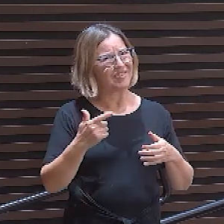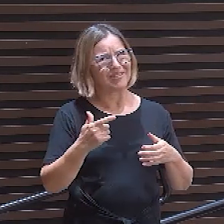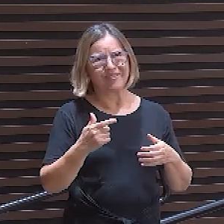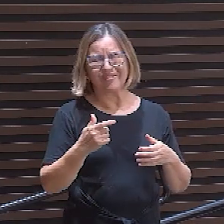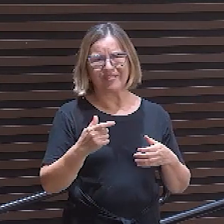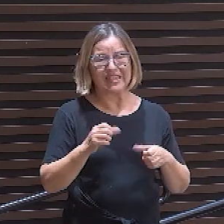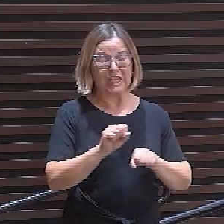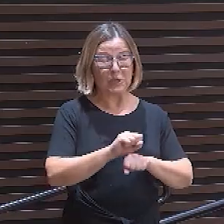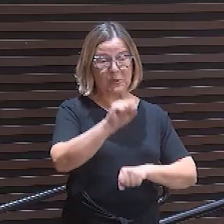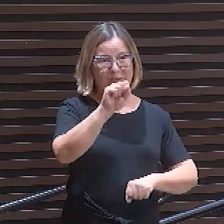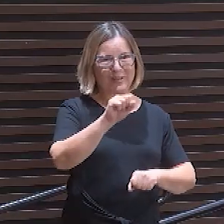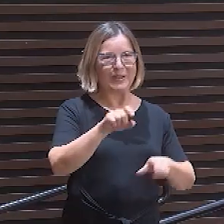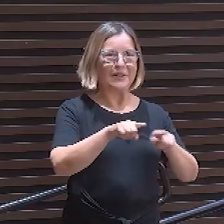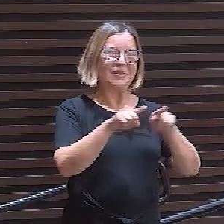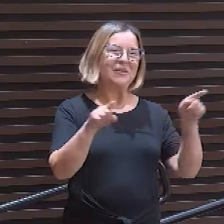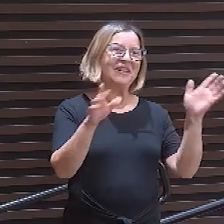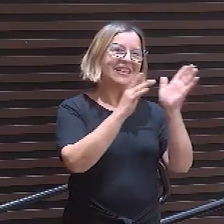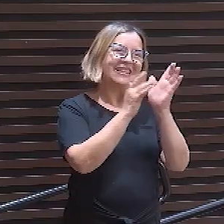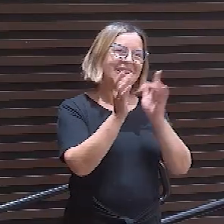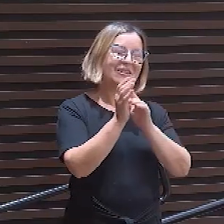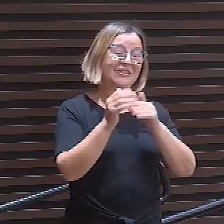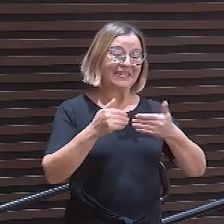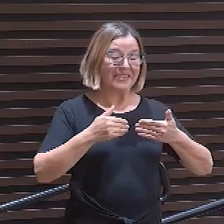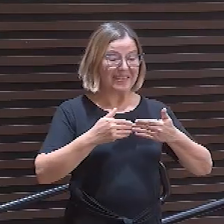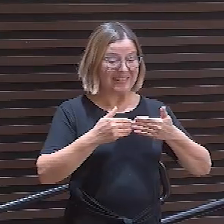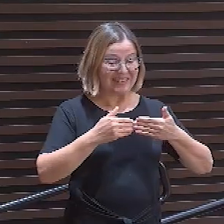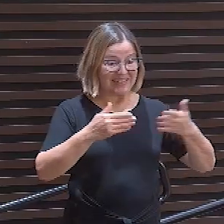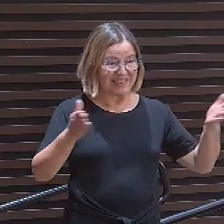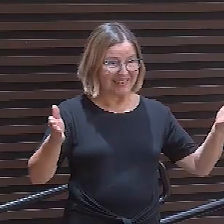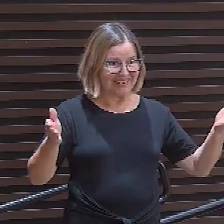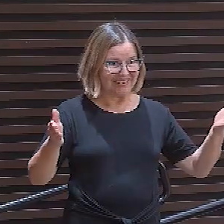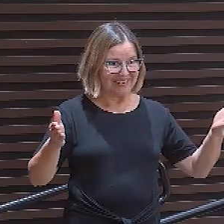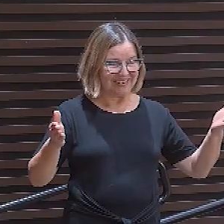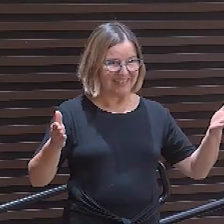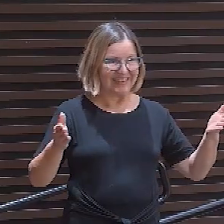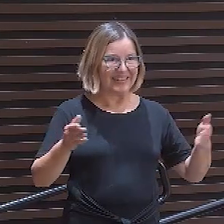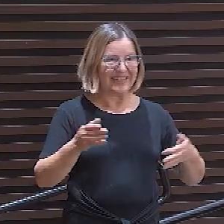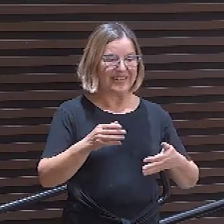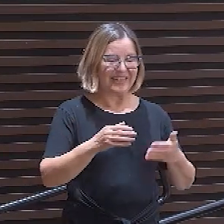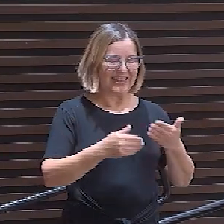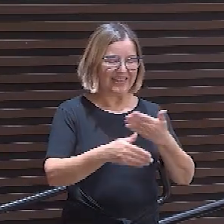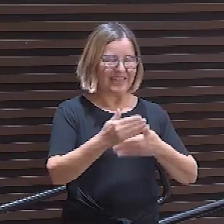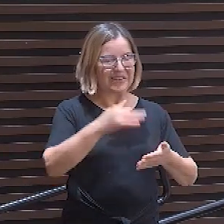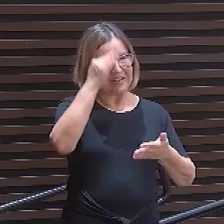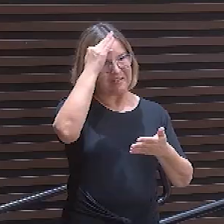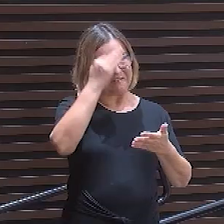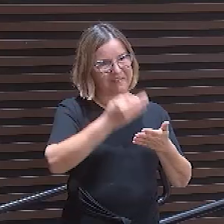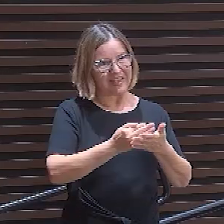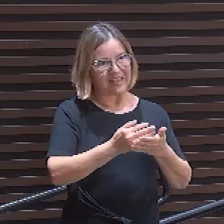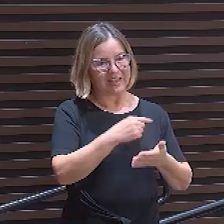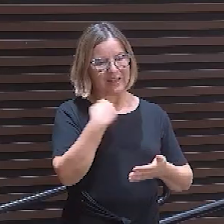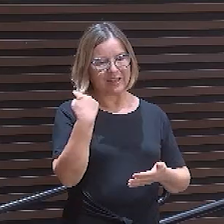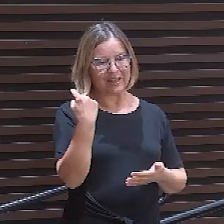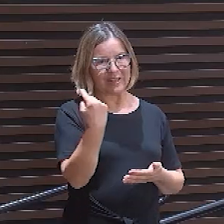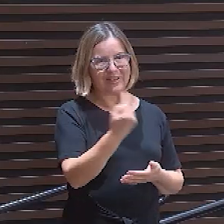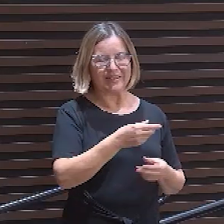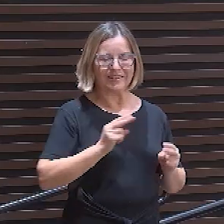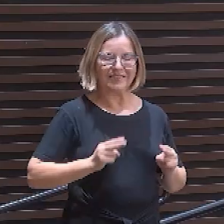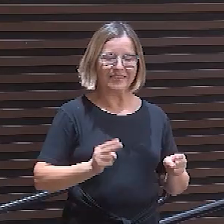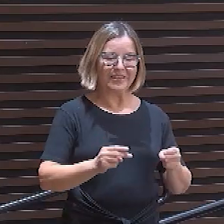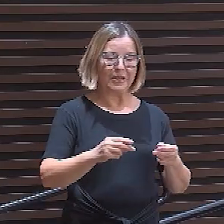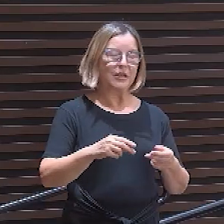o caminho e pela fé nós seguimos com segurança. Moisés celebrou a Páscoa